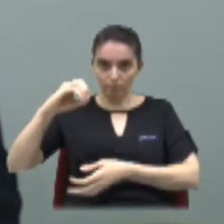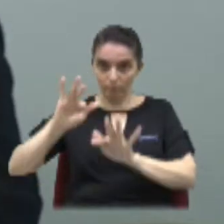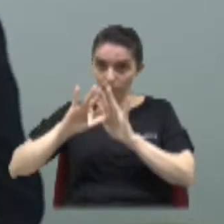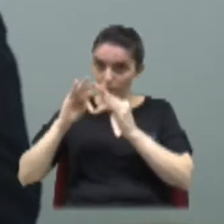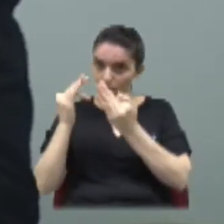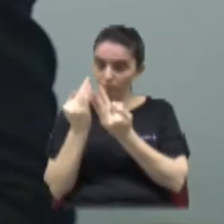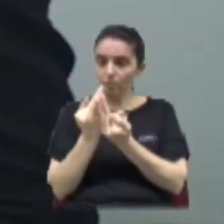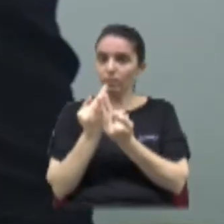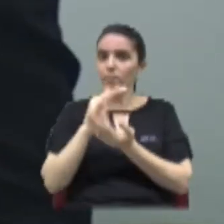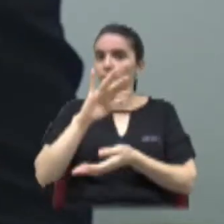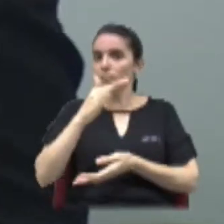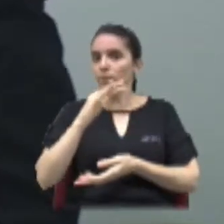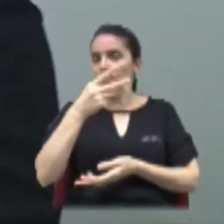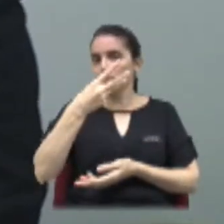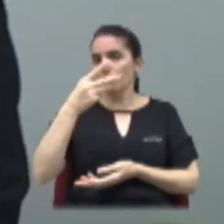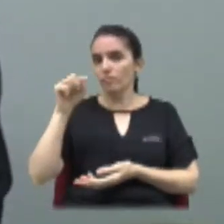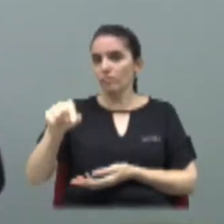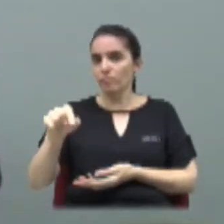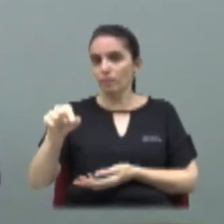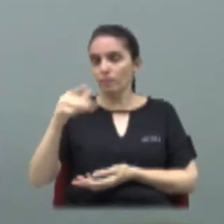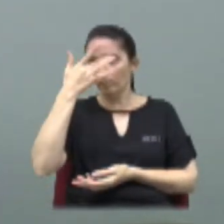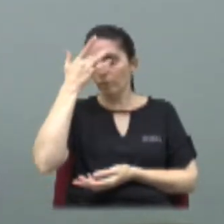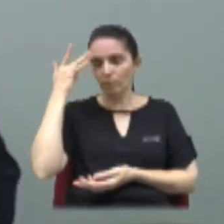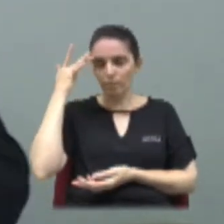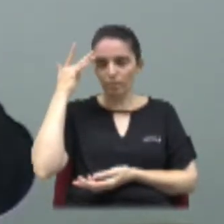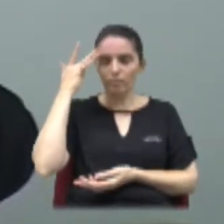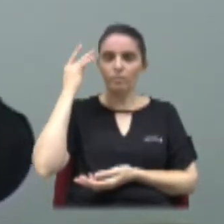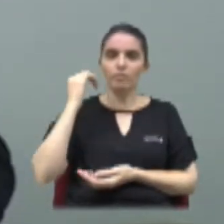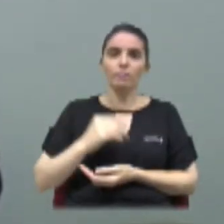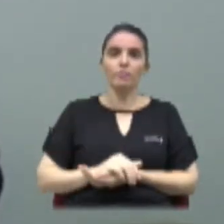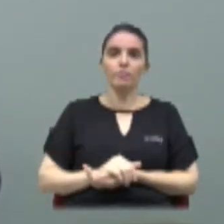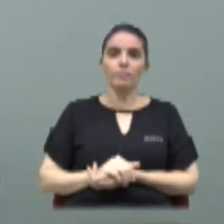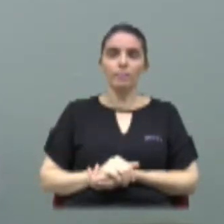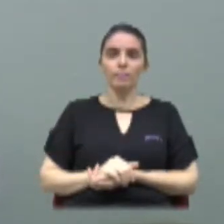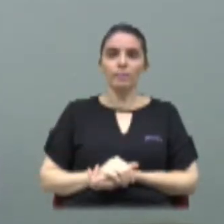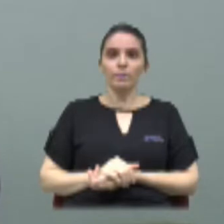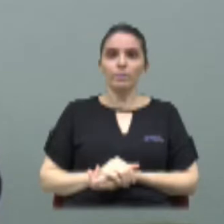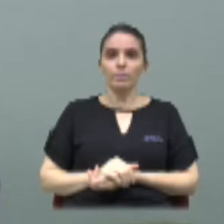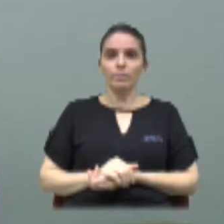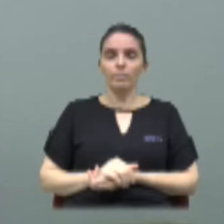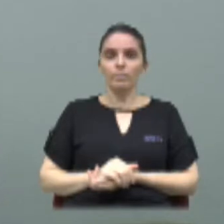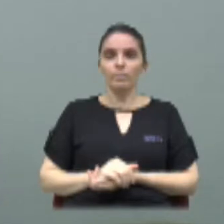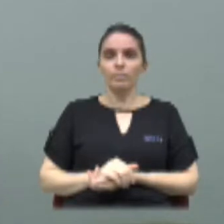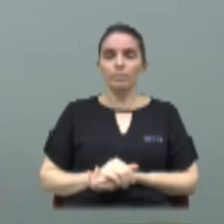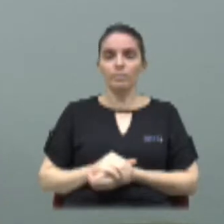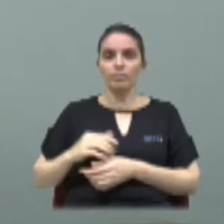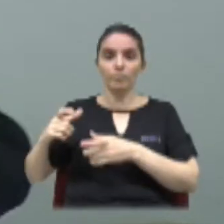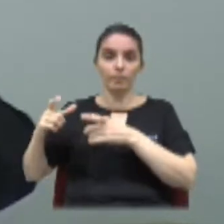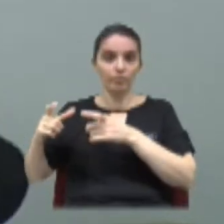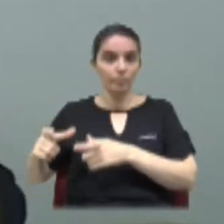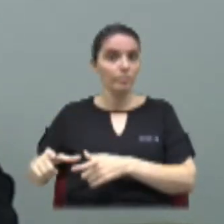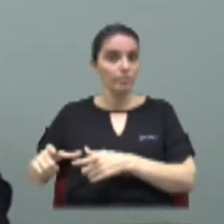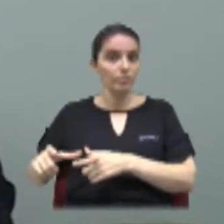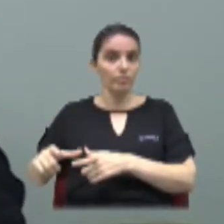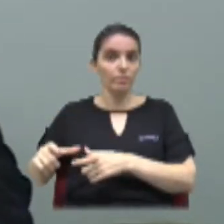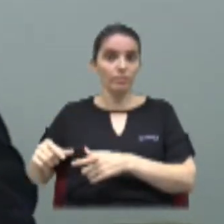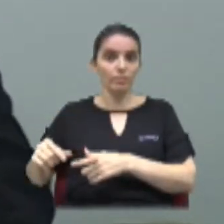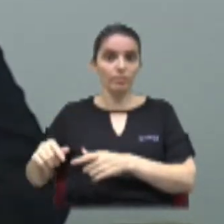os vereadores presentes no plenário. Justificativa de voto: Marco Xavier. Presidente,